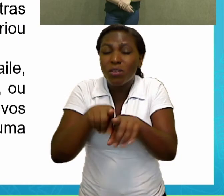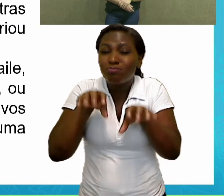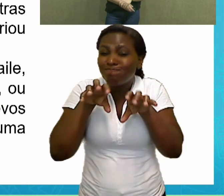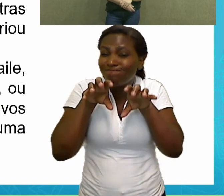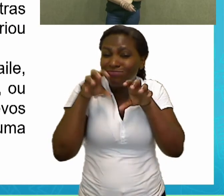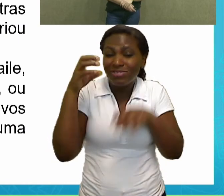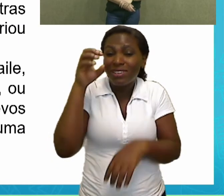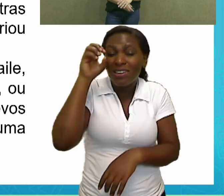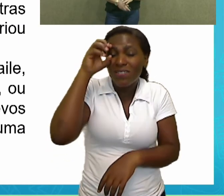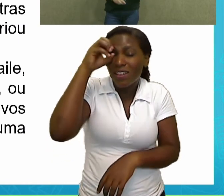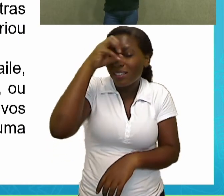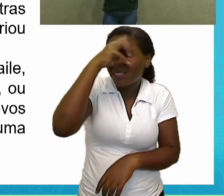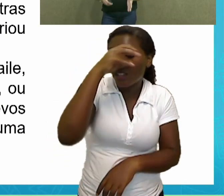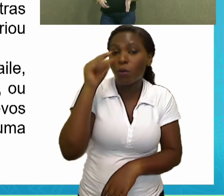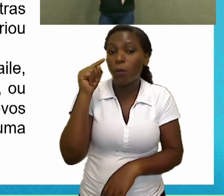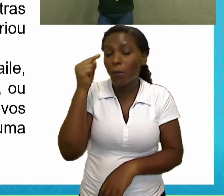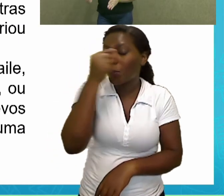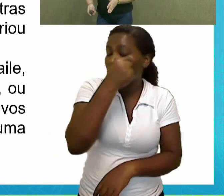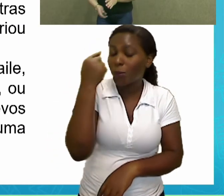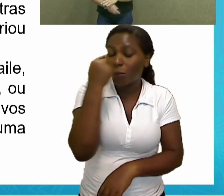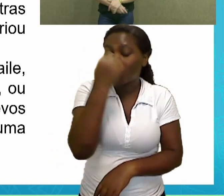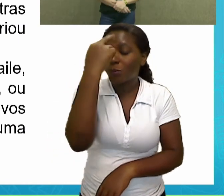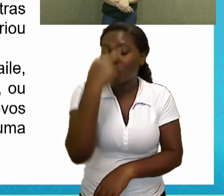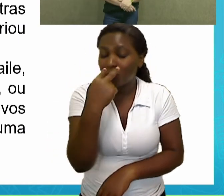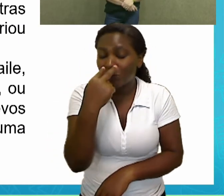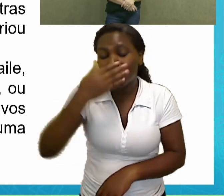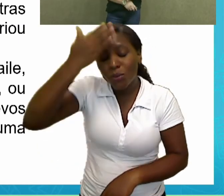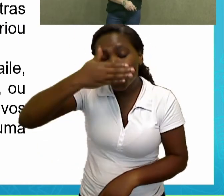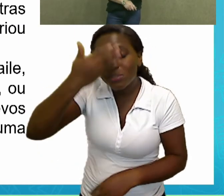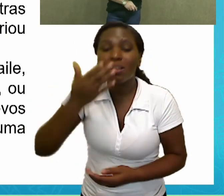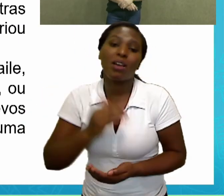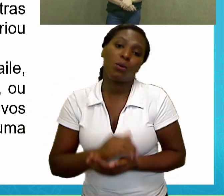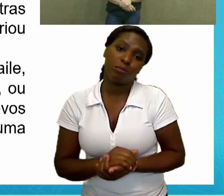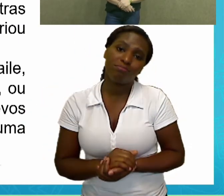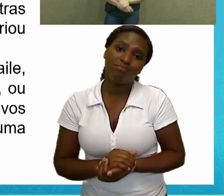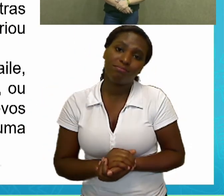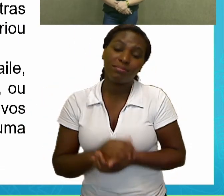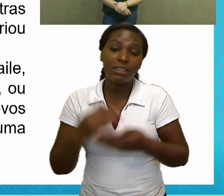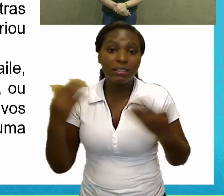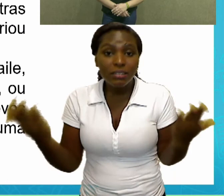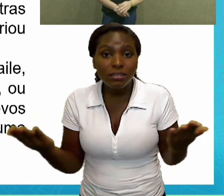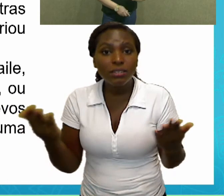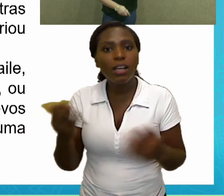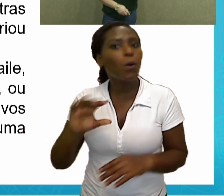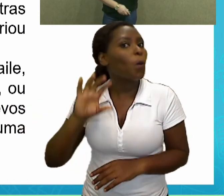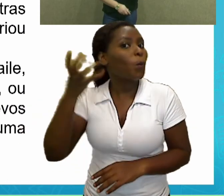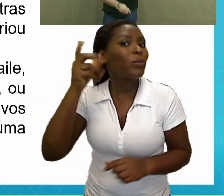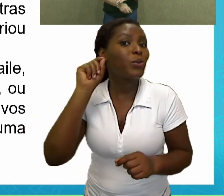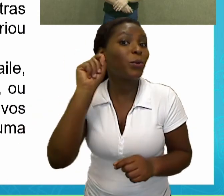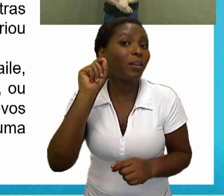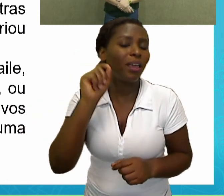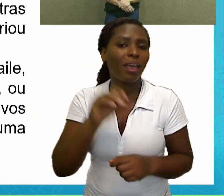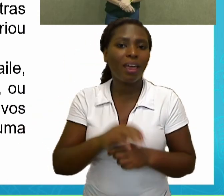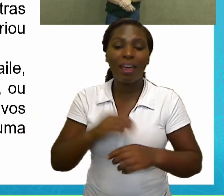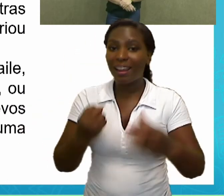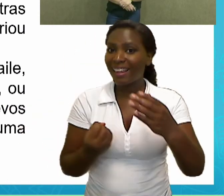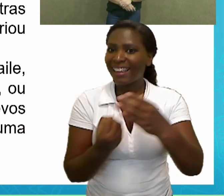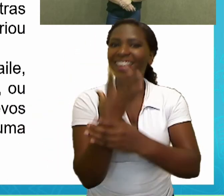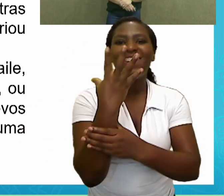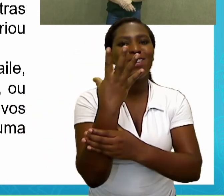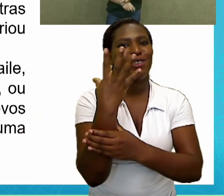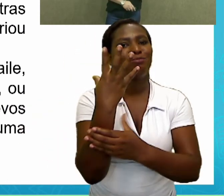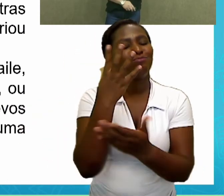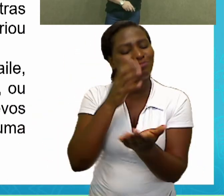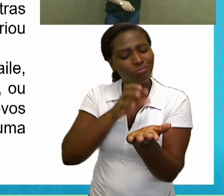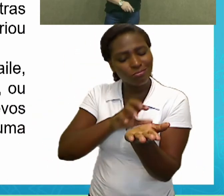a sua vida e para a vida de outras pessoas deficientes visuais, na sua